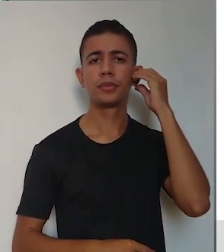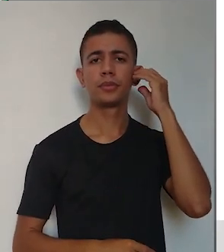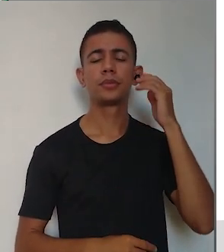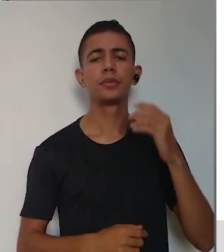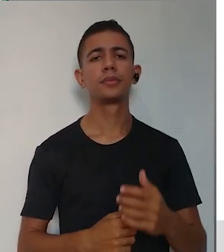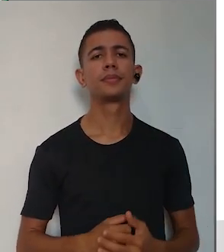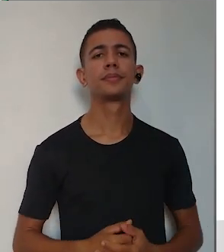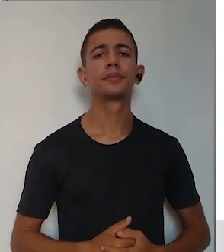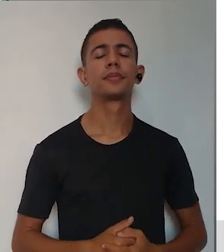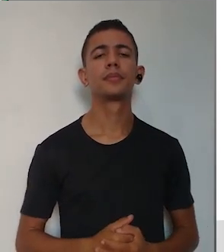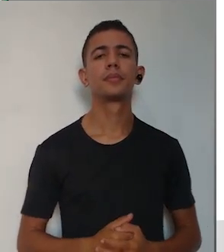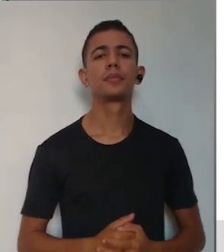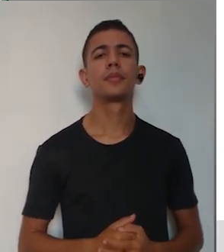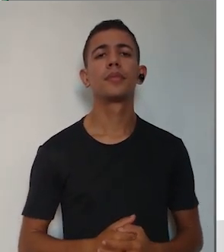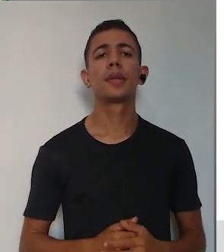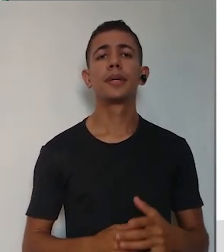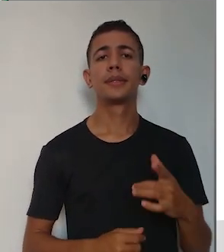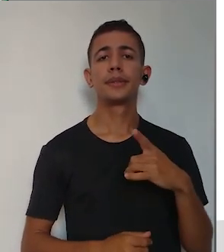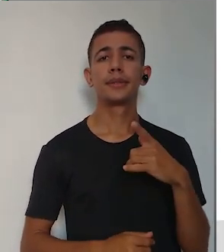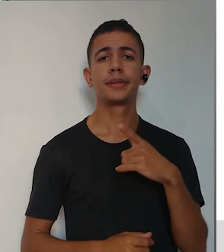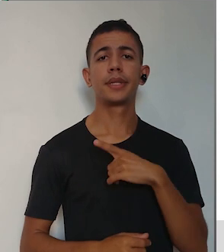tipo 2 ativa,